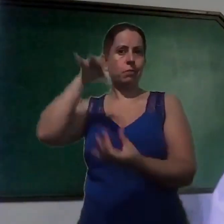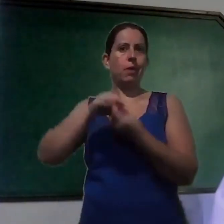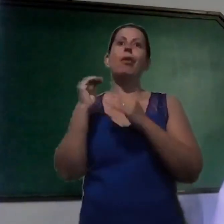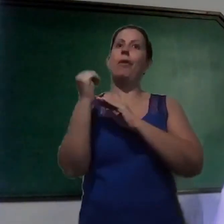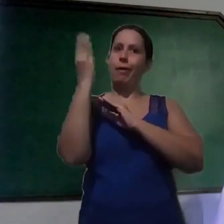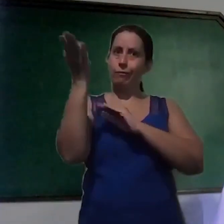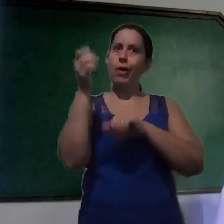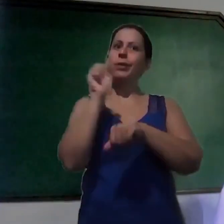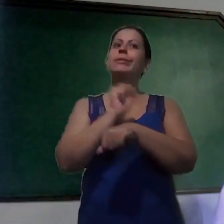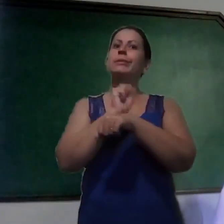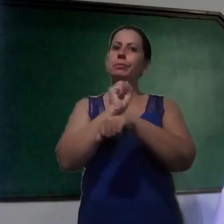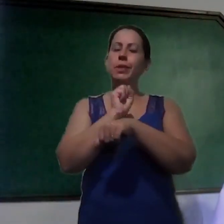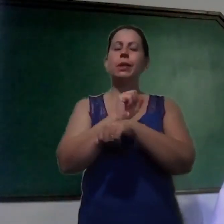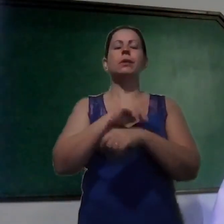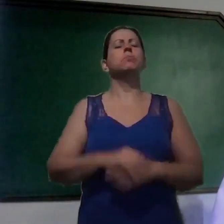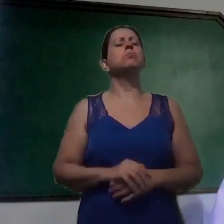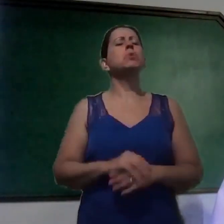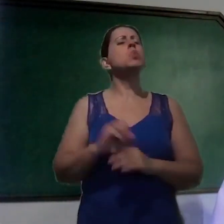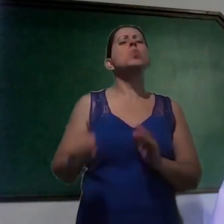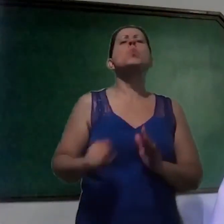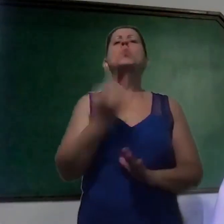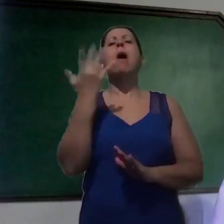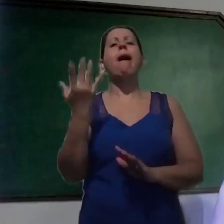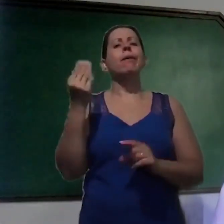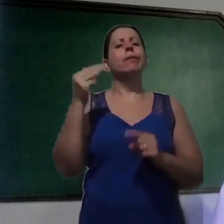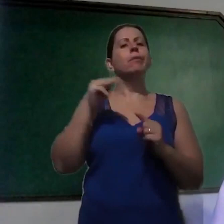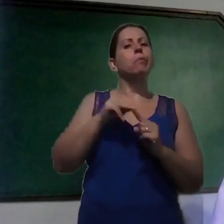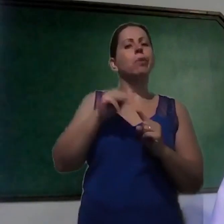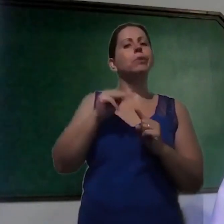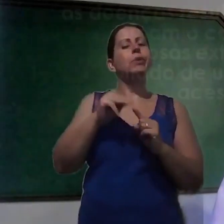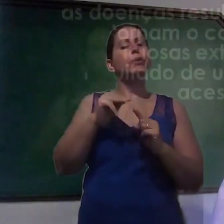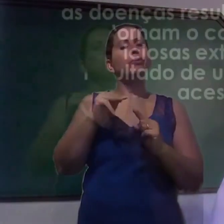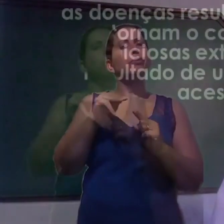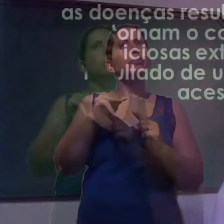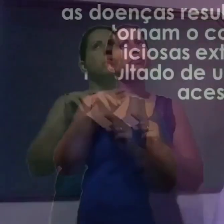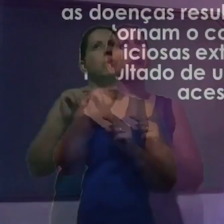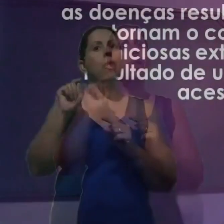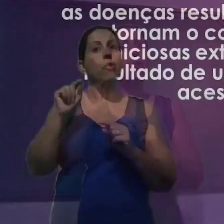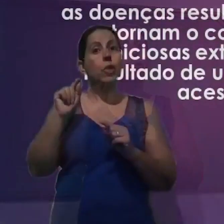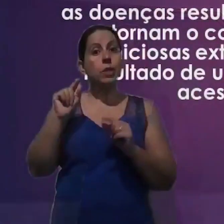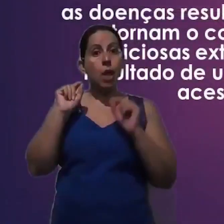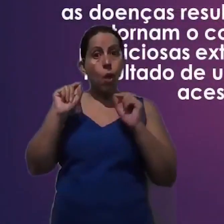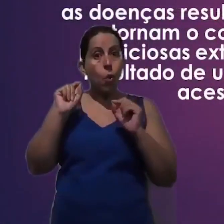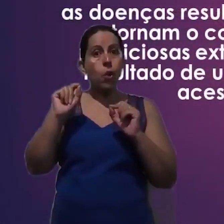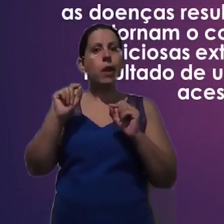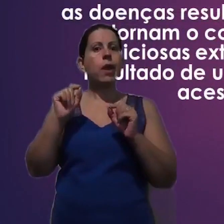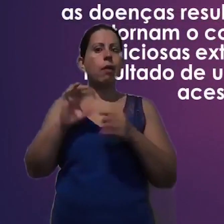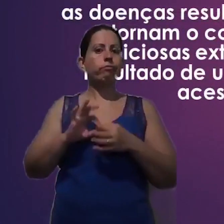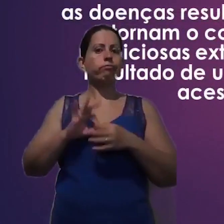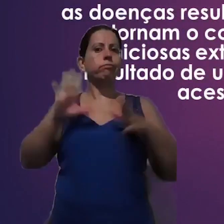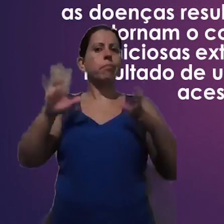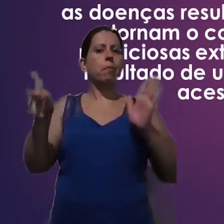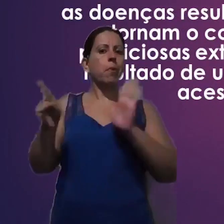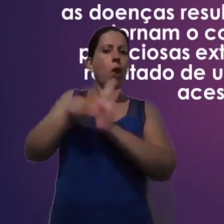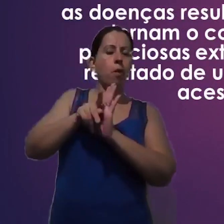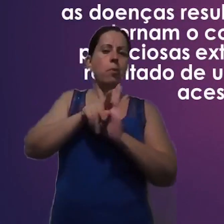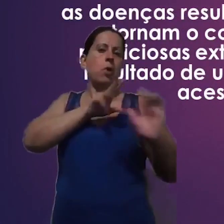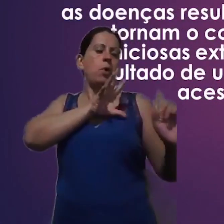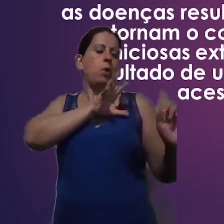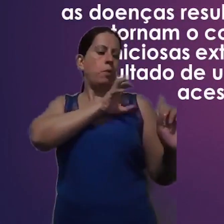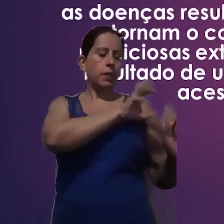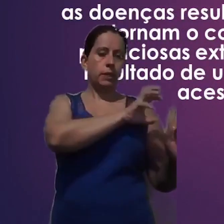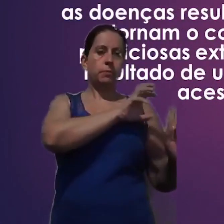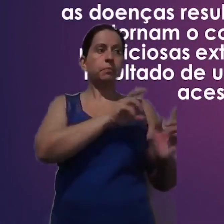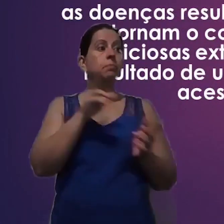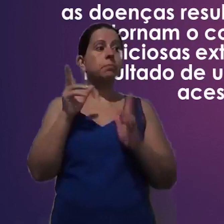Quais são os motivos que levam a um processo obsessivo? Do mesmo modo